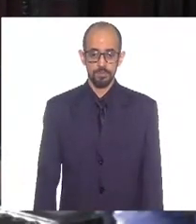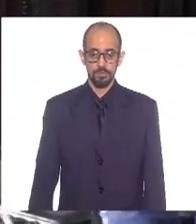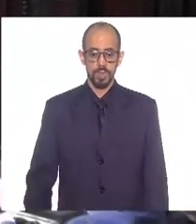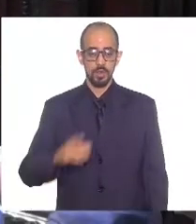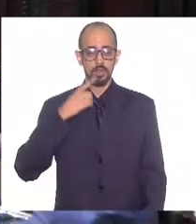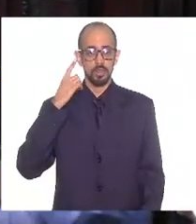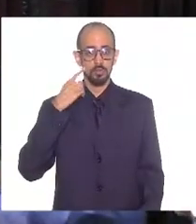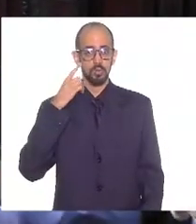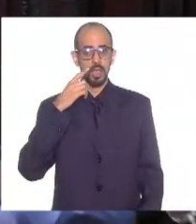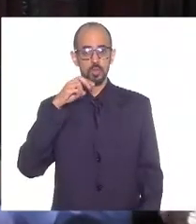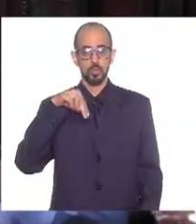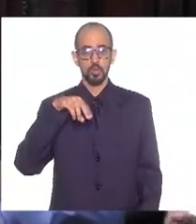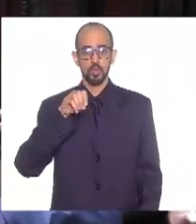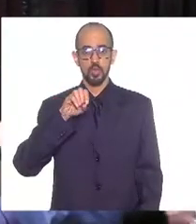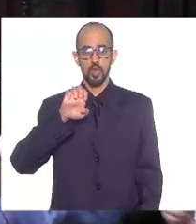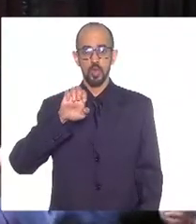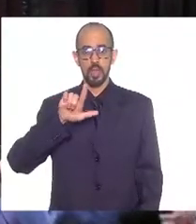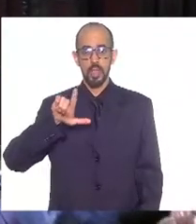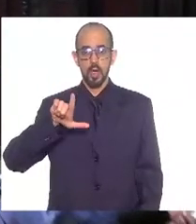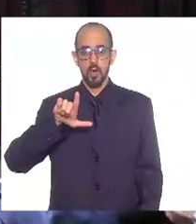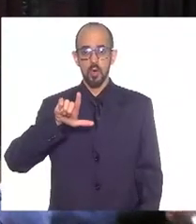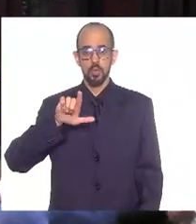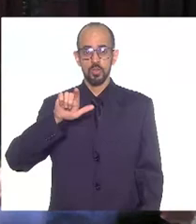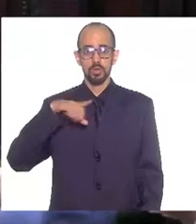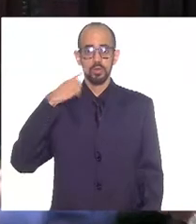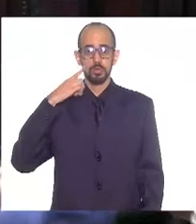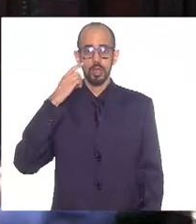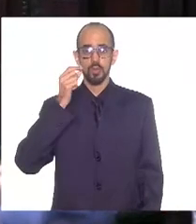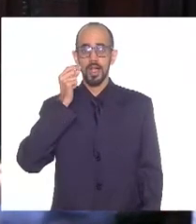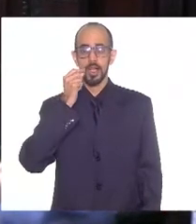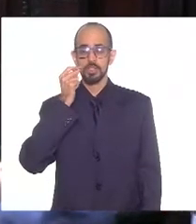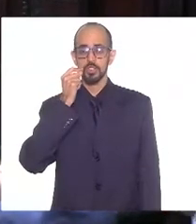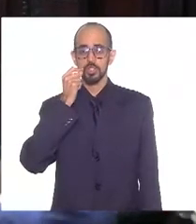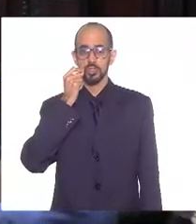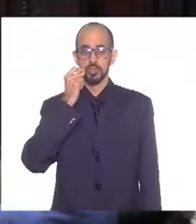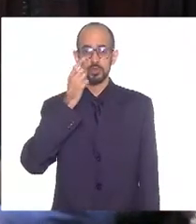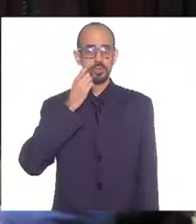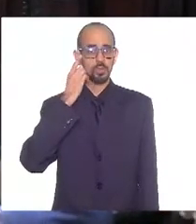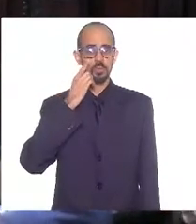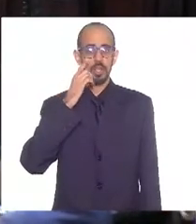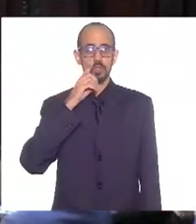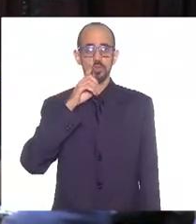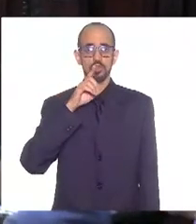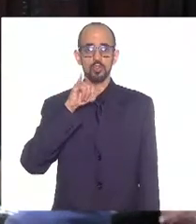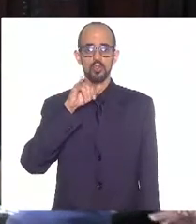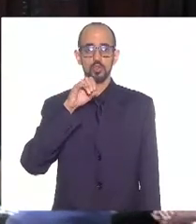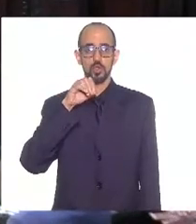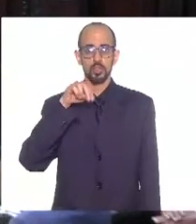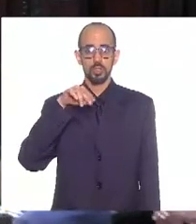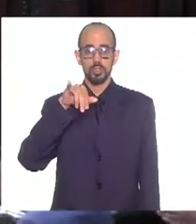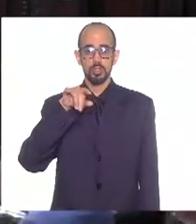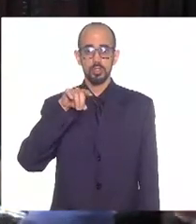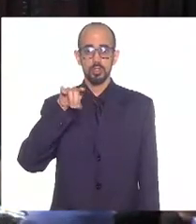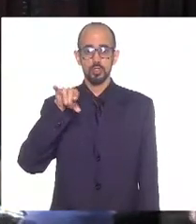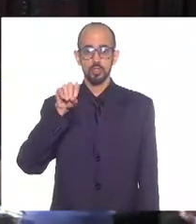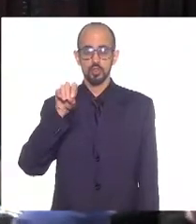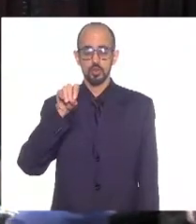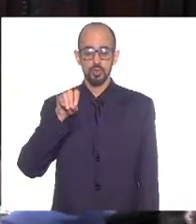deputado Noel de Carvalho, deputado Giovanni Ratinho, deputado Dionísio Lins, imperador de Madureira,